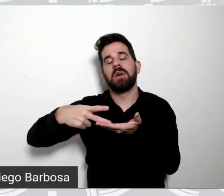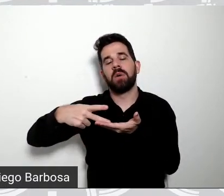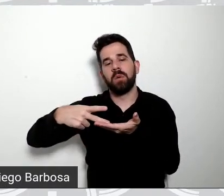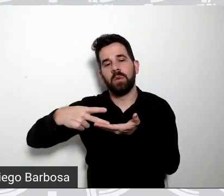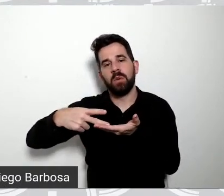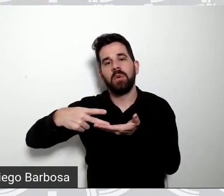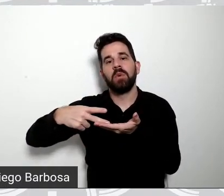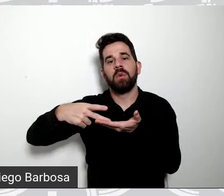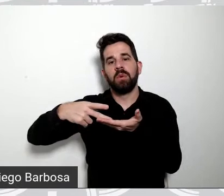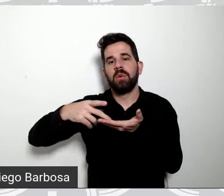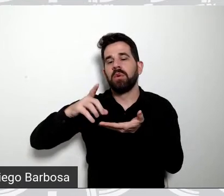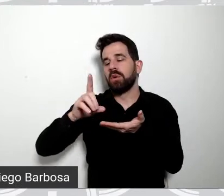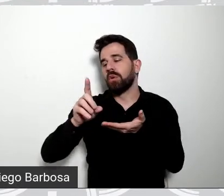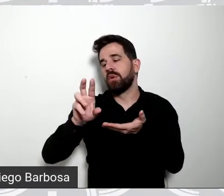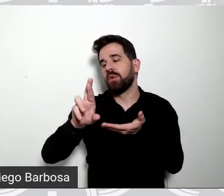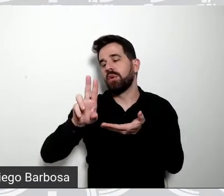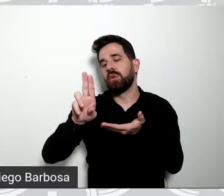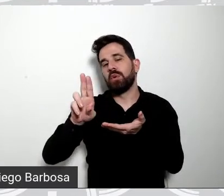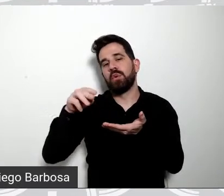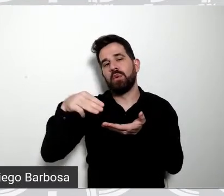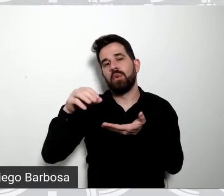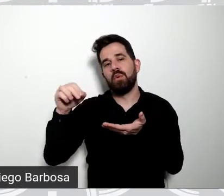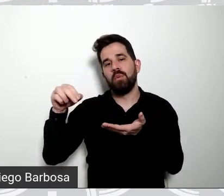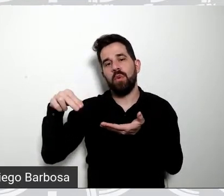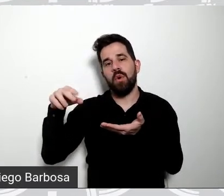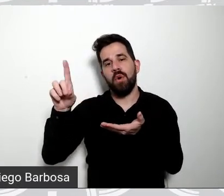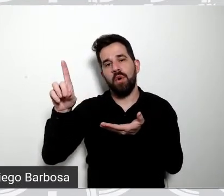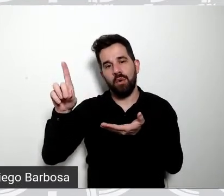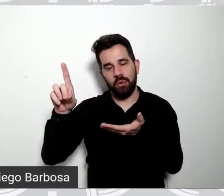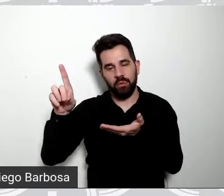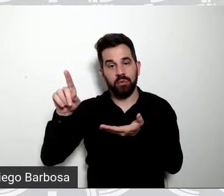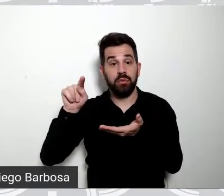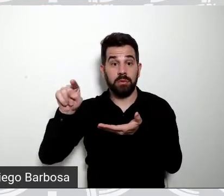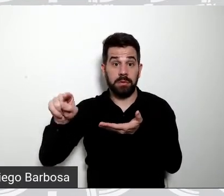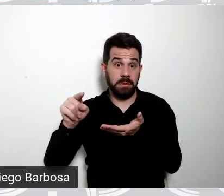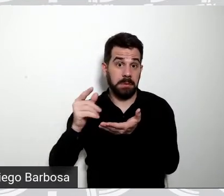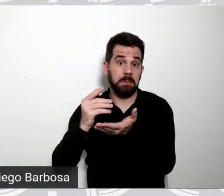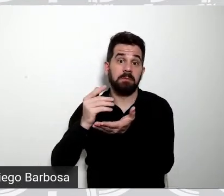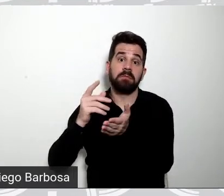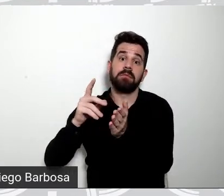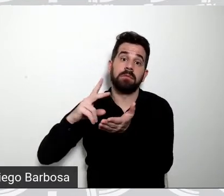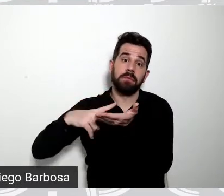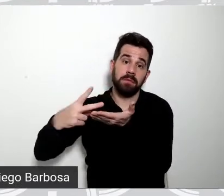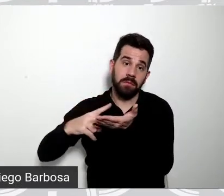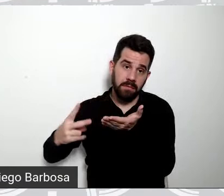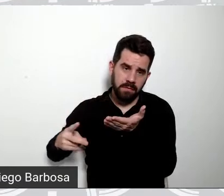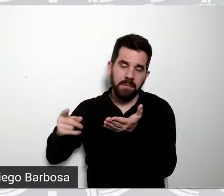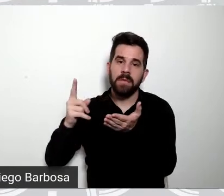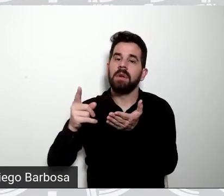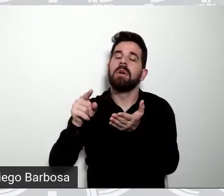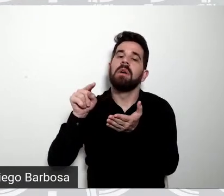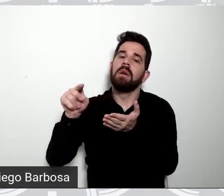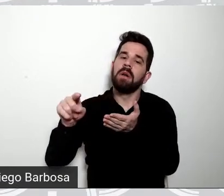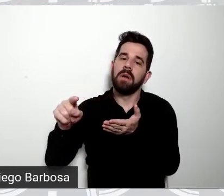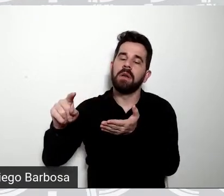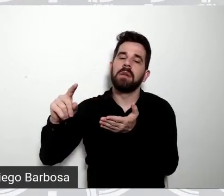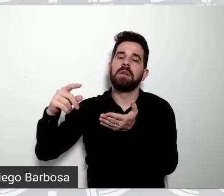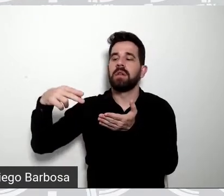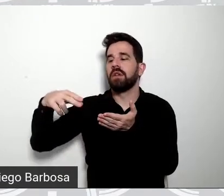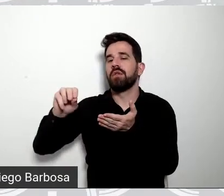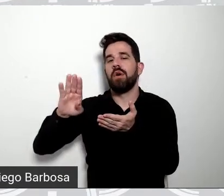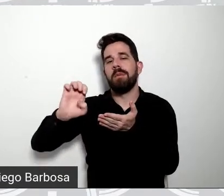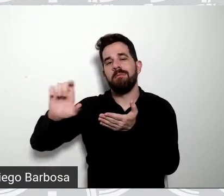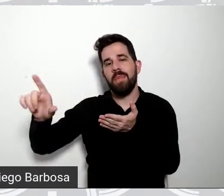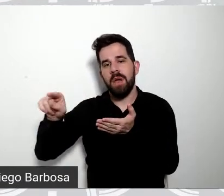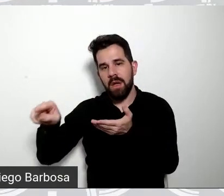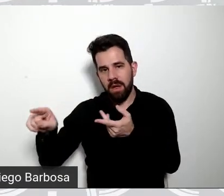saiu na coleção Em Busca do Tempo Perdido, da Nobel, da coleção Uhum. Nobel. A Milena,